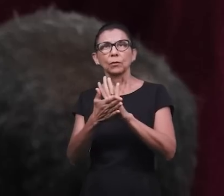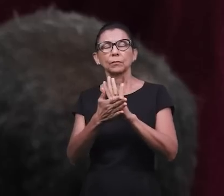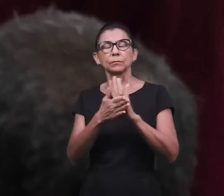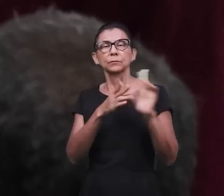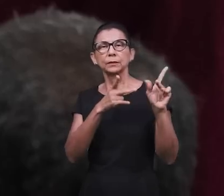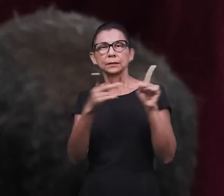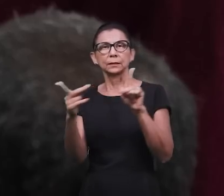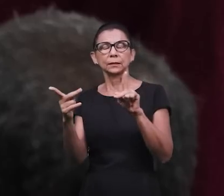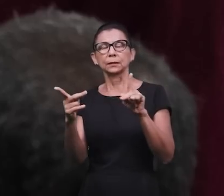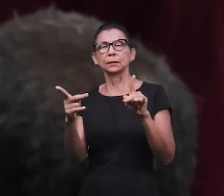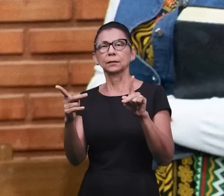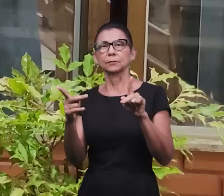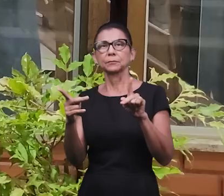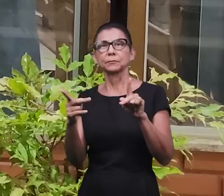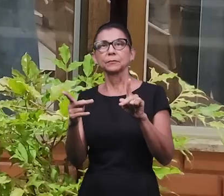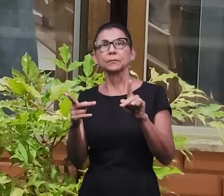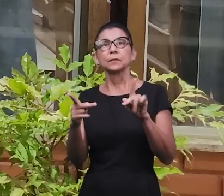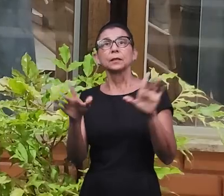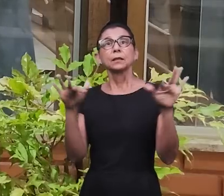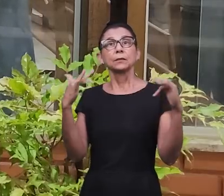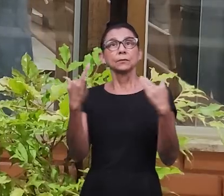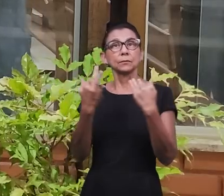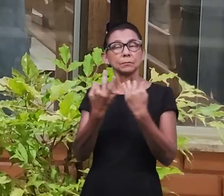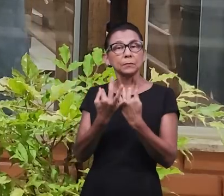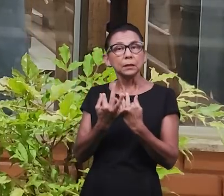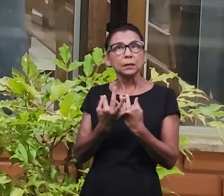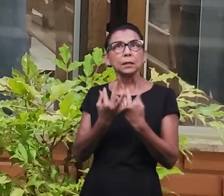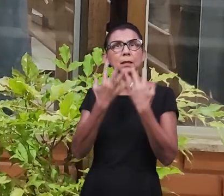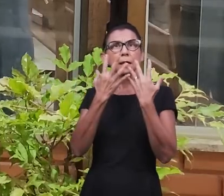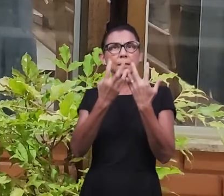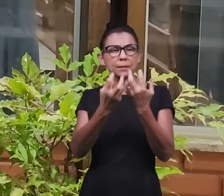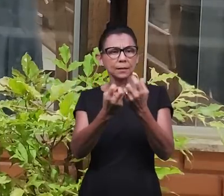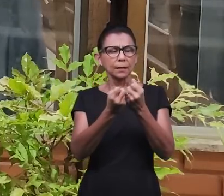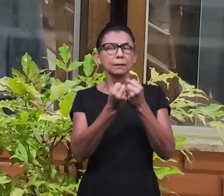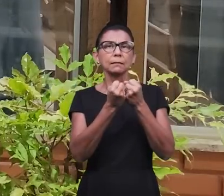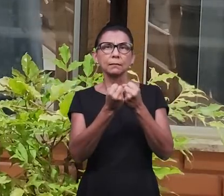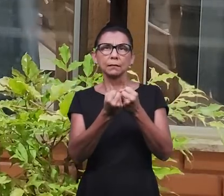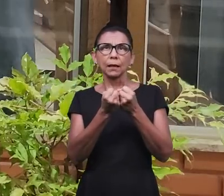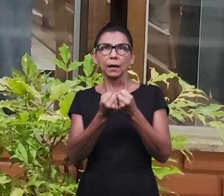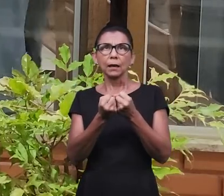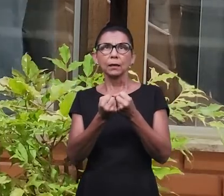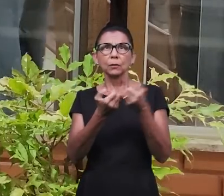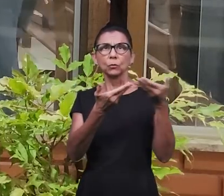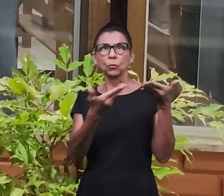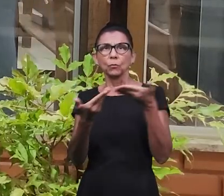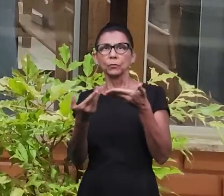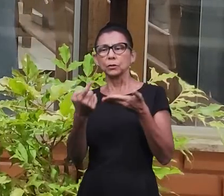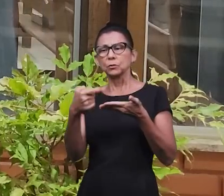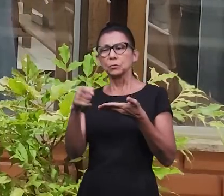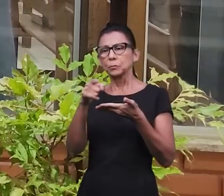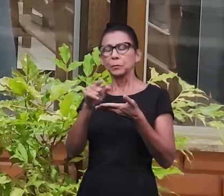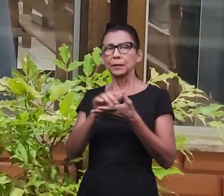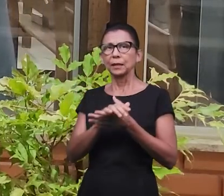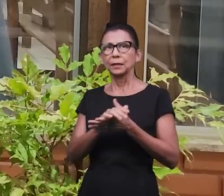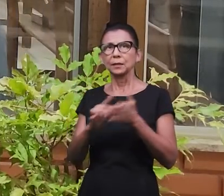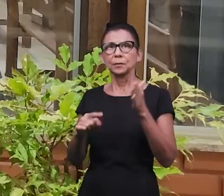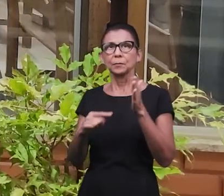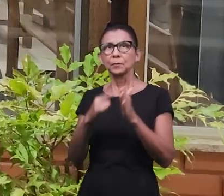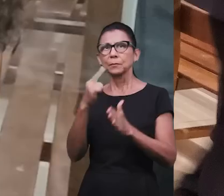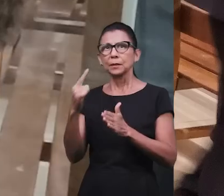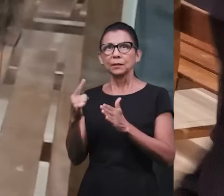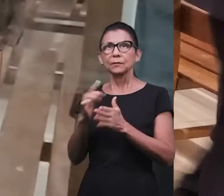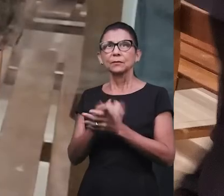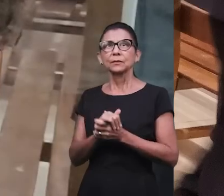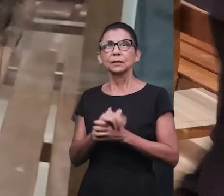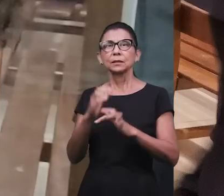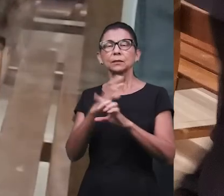jovens e famílias que receberam a evangelização e aceitaram o convite para participarem pela primeira vez de